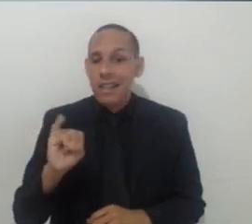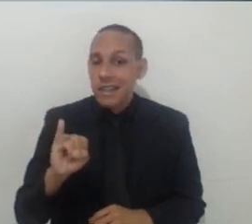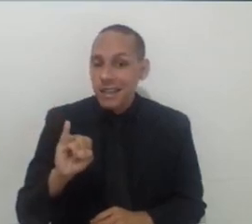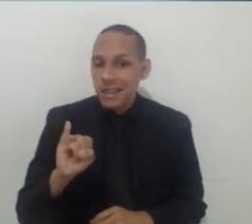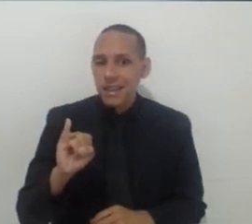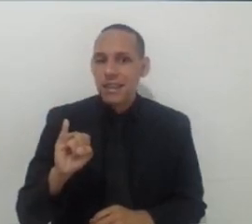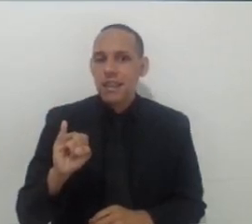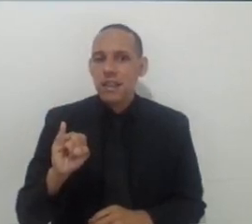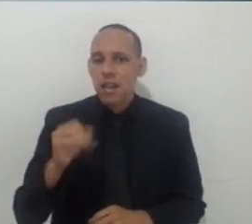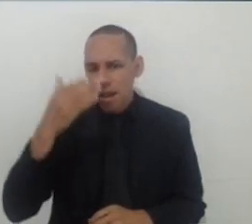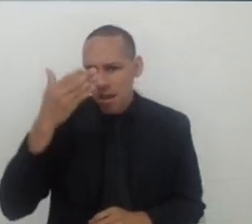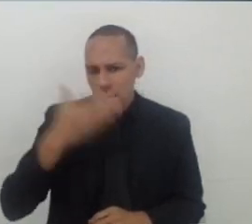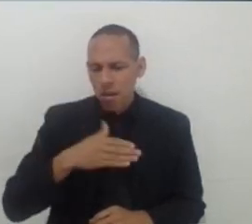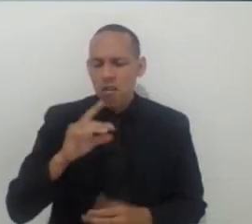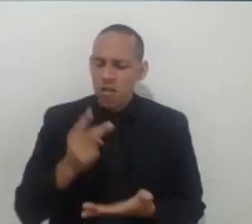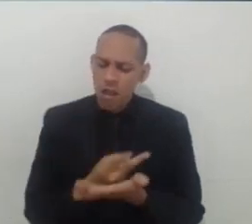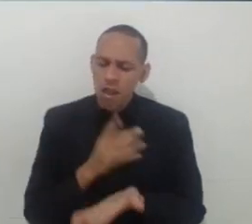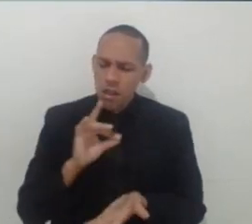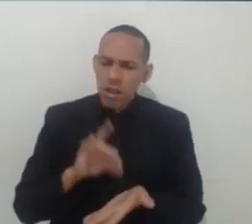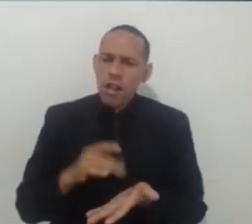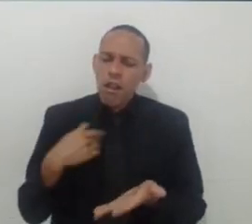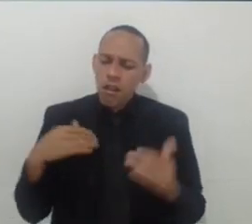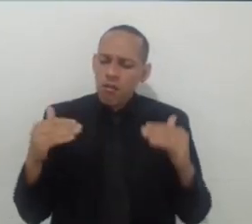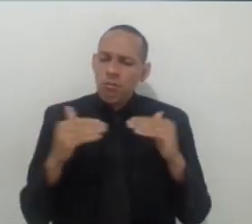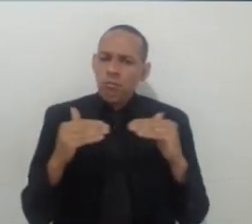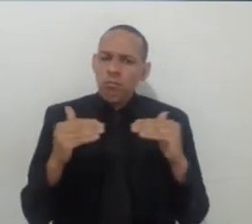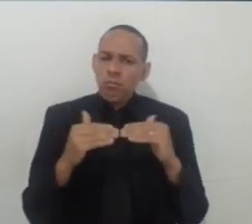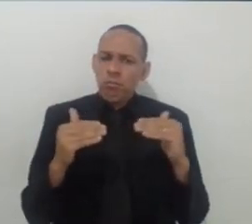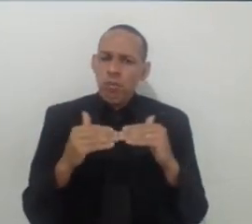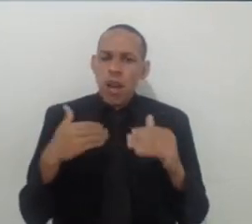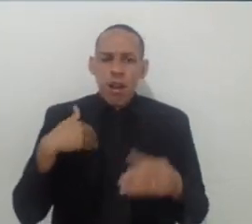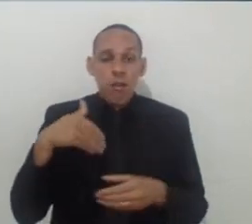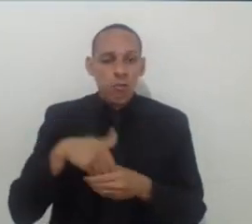fato, eu estaria de acordo. Aliás, eu traria meu voto